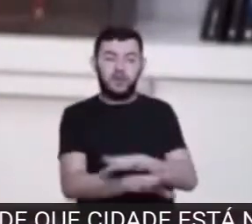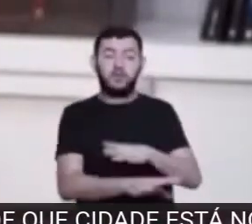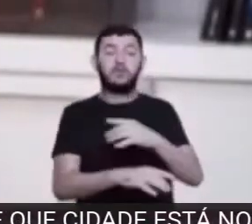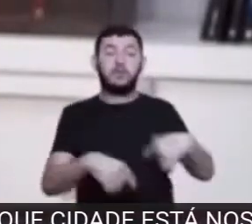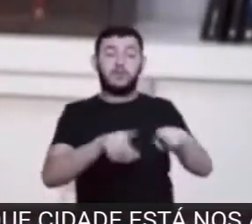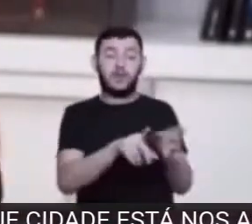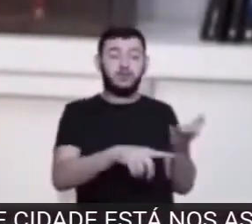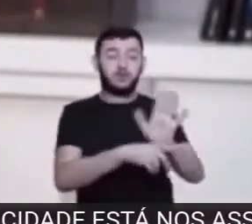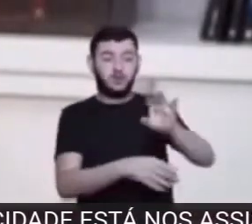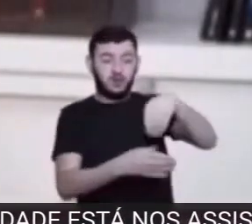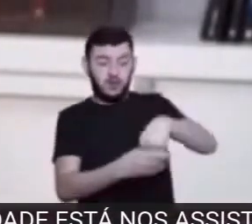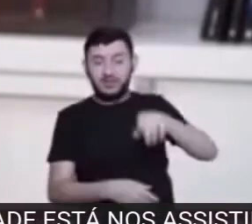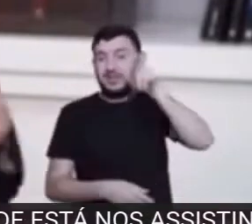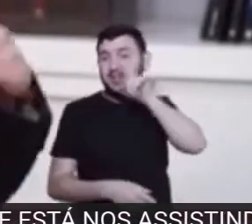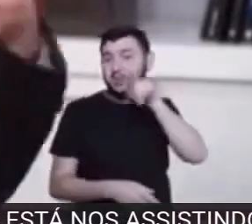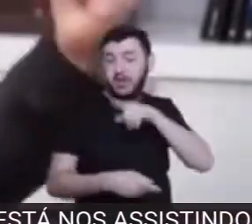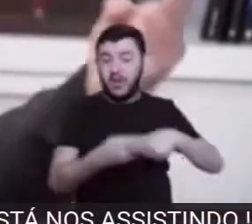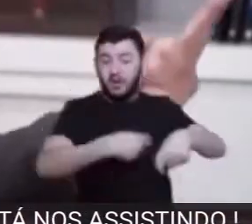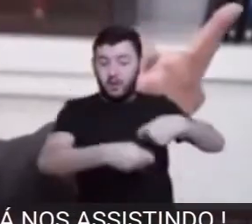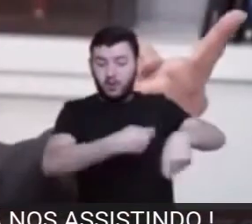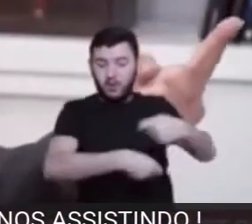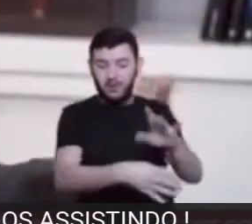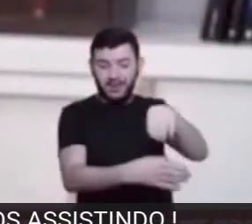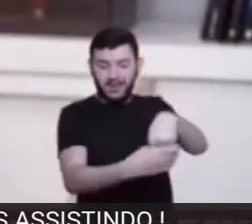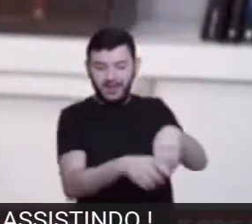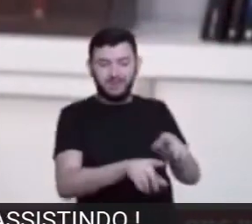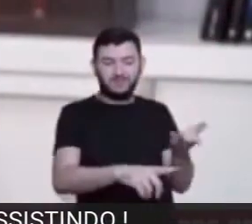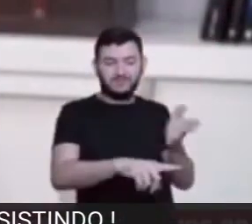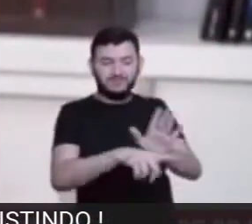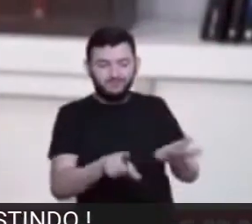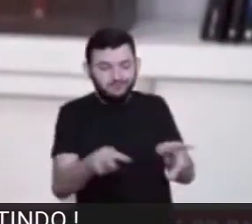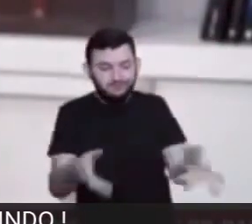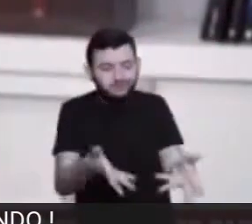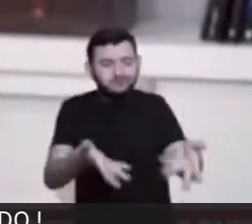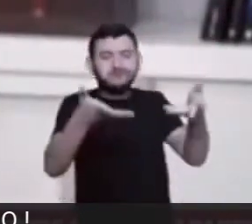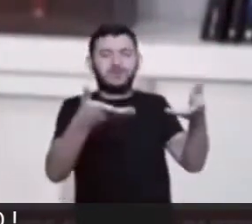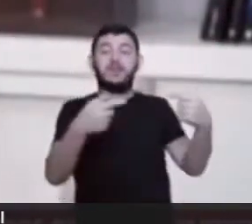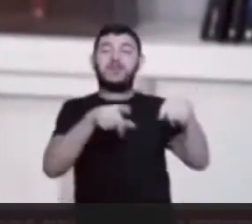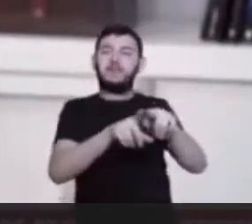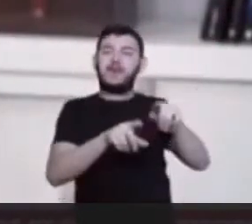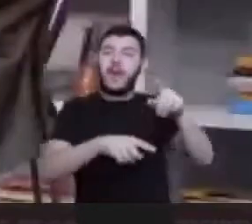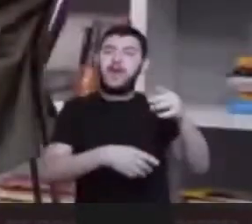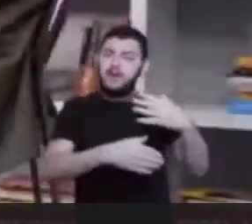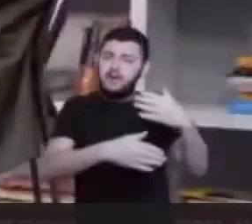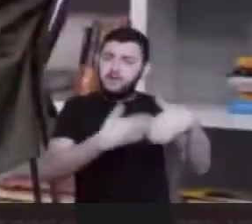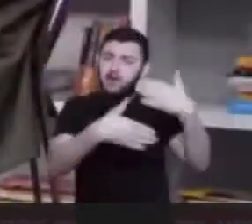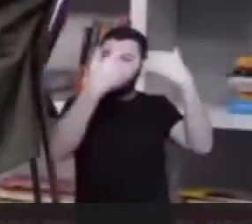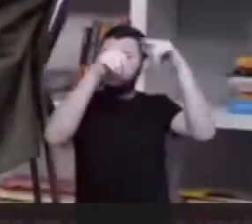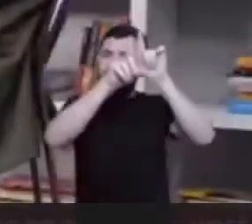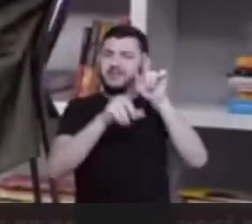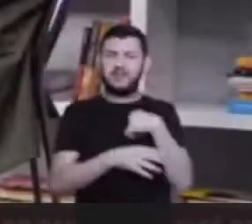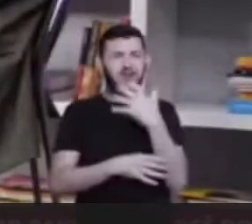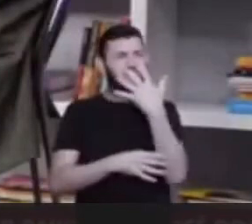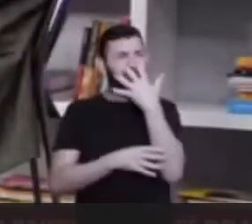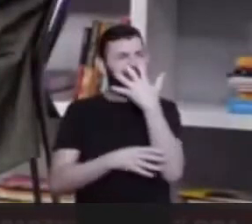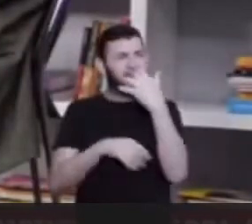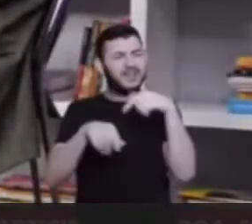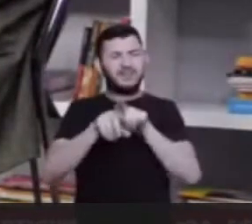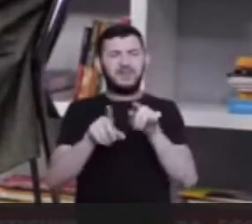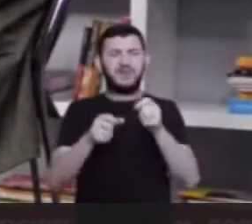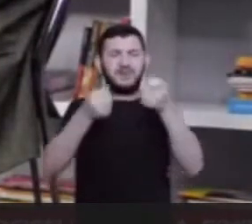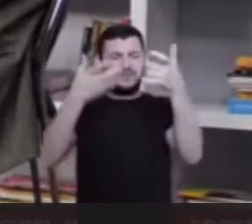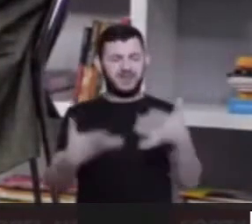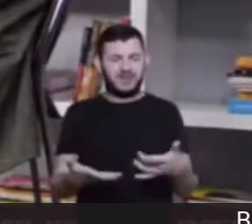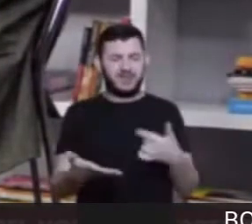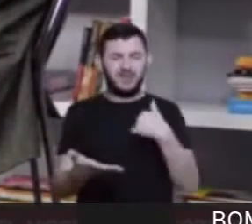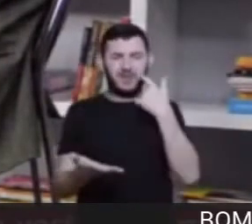tá? Que eu acho que foi uma evolução. Eu até vi um artigo do Aloysio